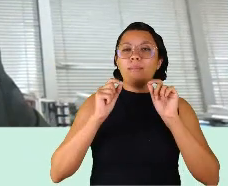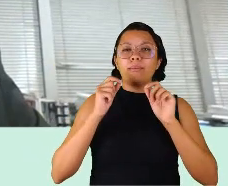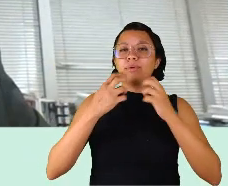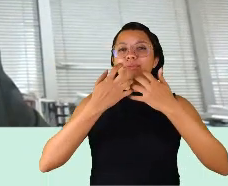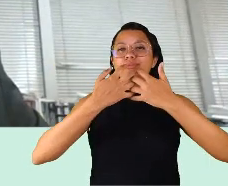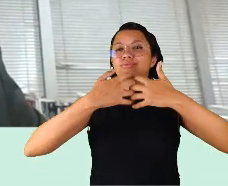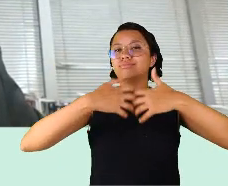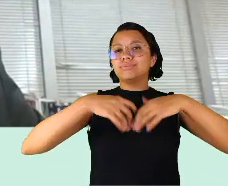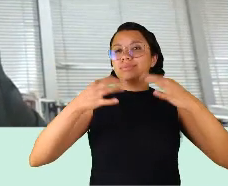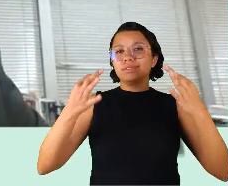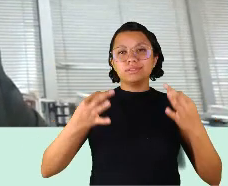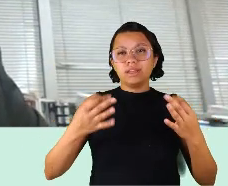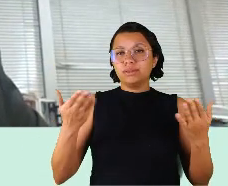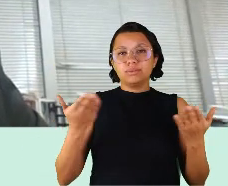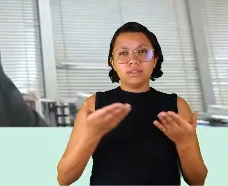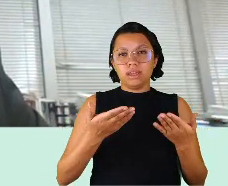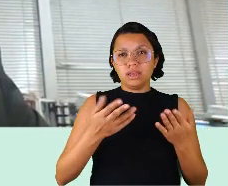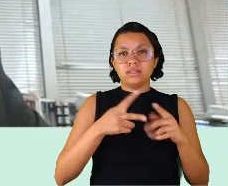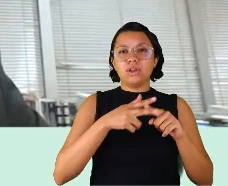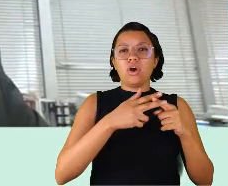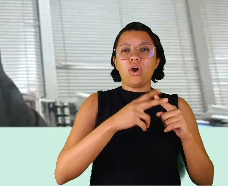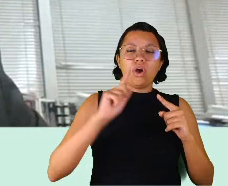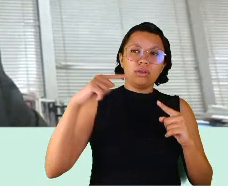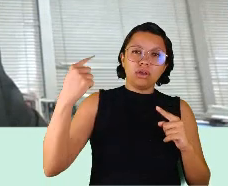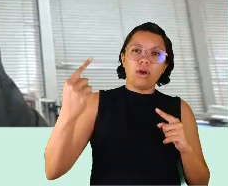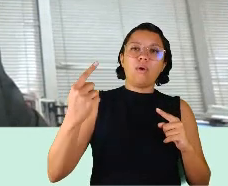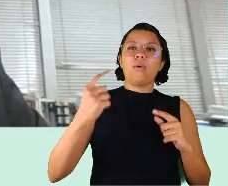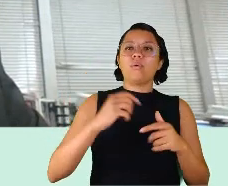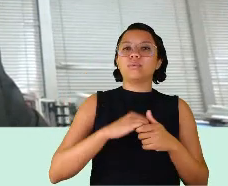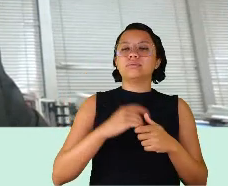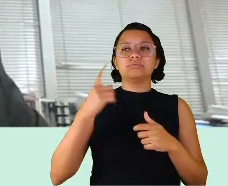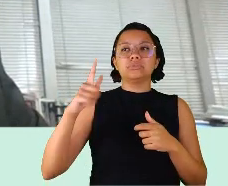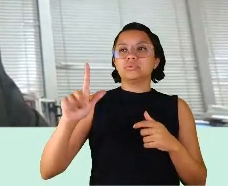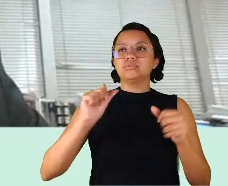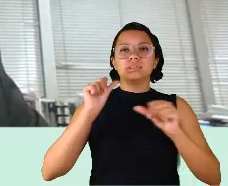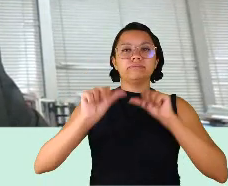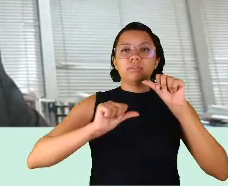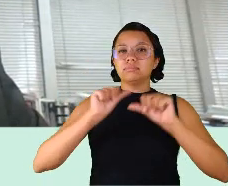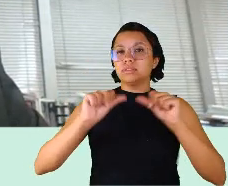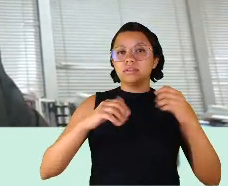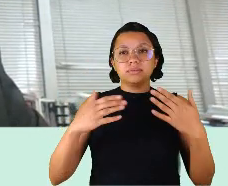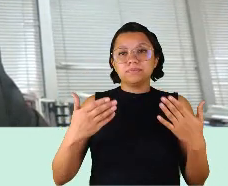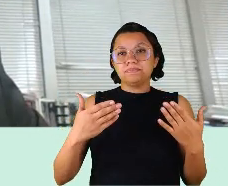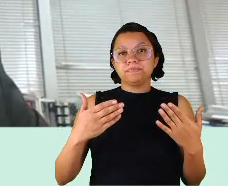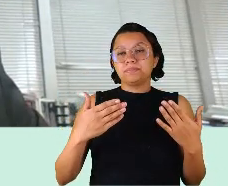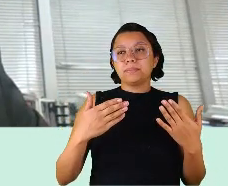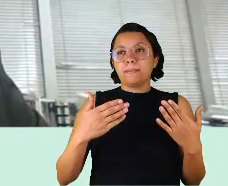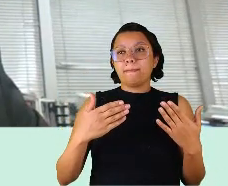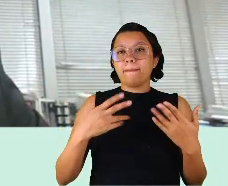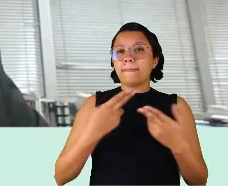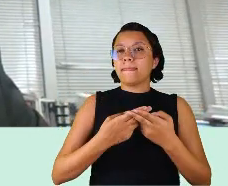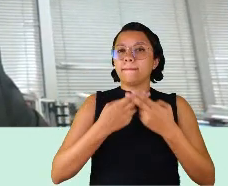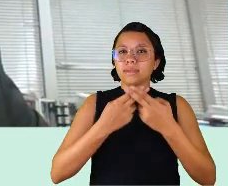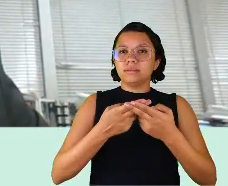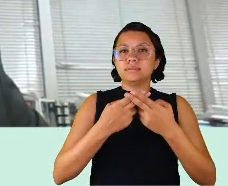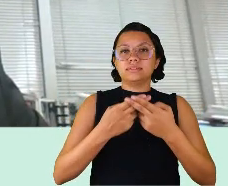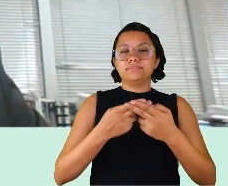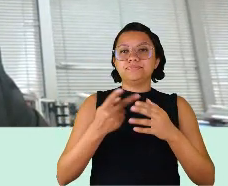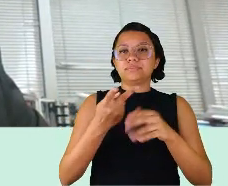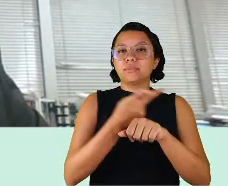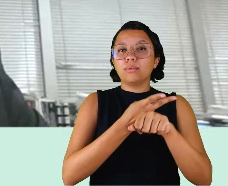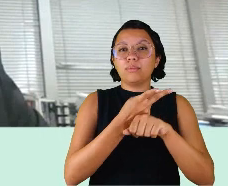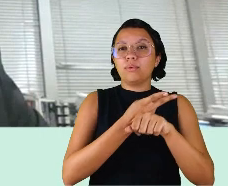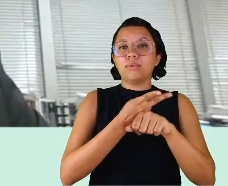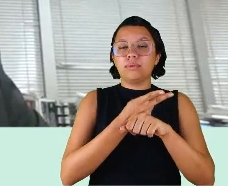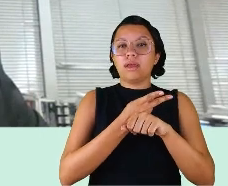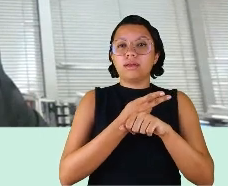certo nessa vai ter que ser consertado por outra, né, que vai alterando, tem que ter paciência, procurar